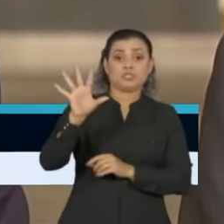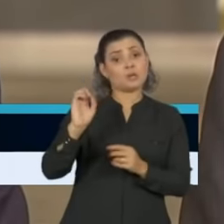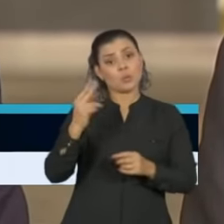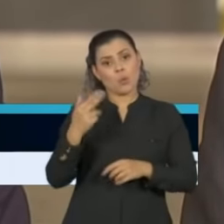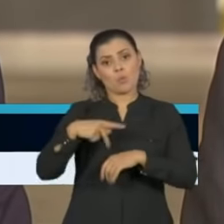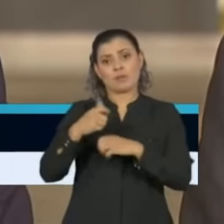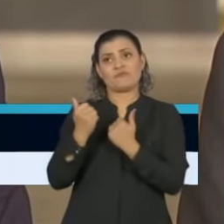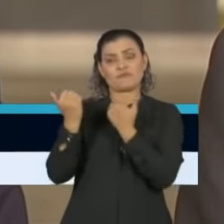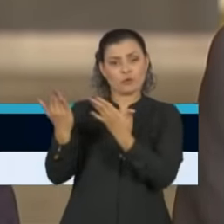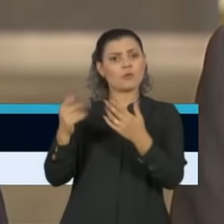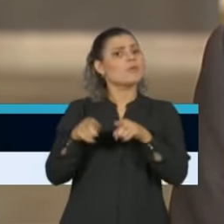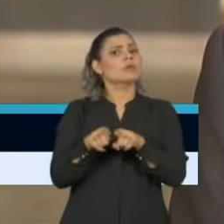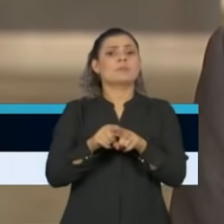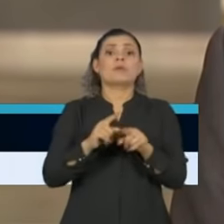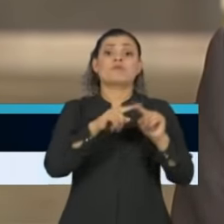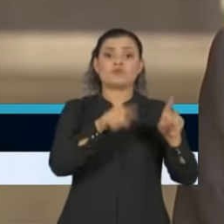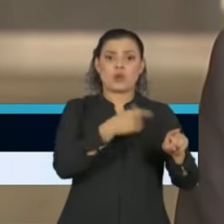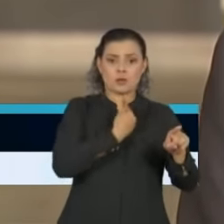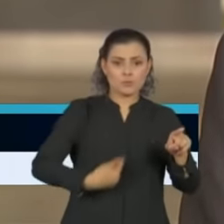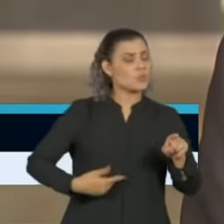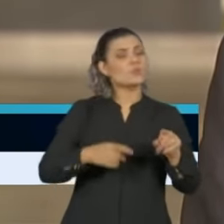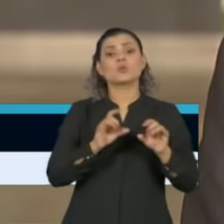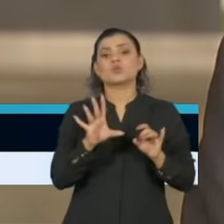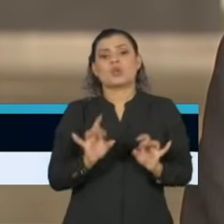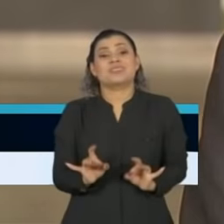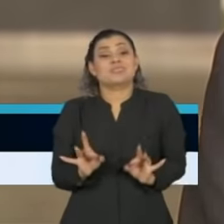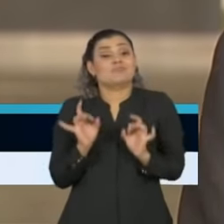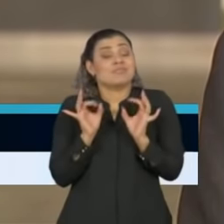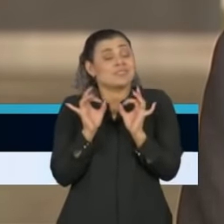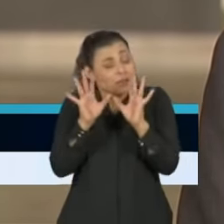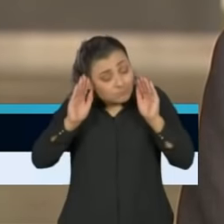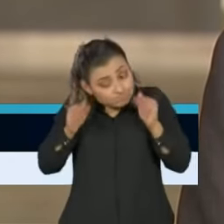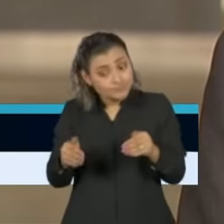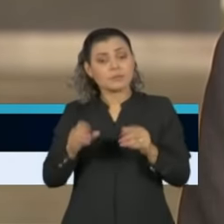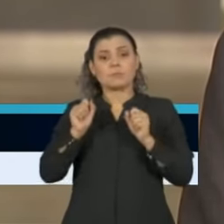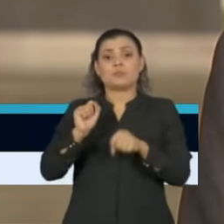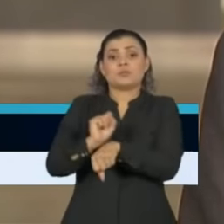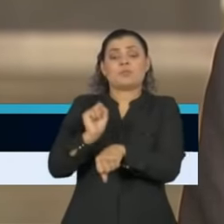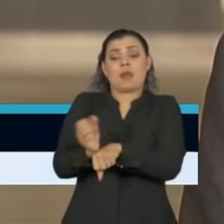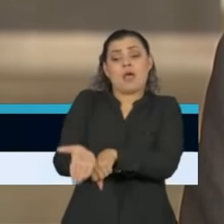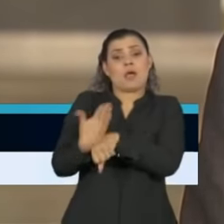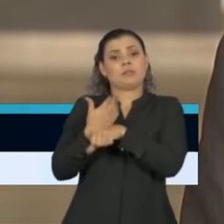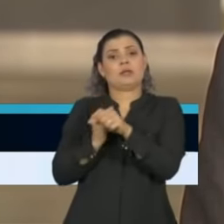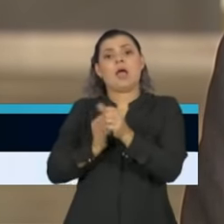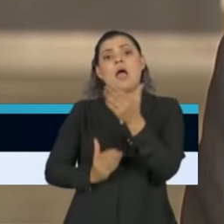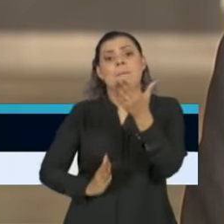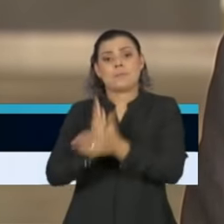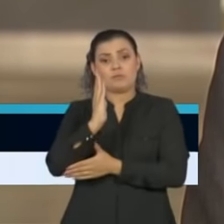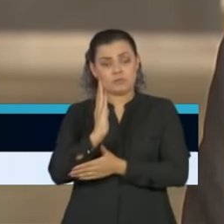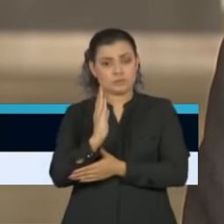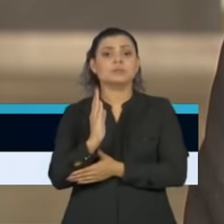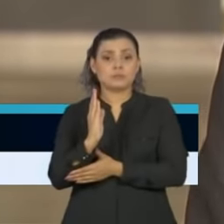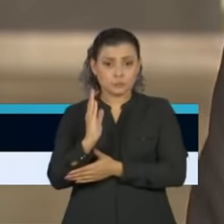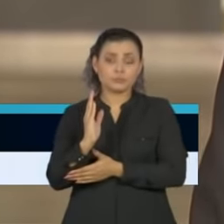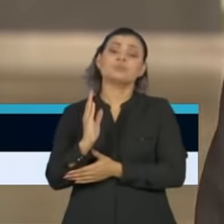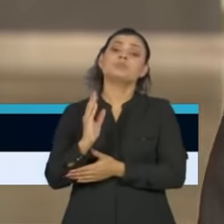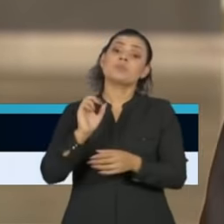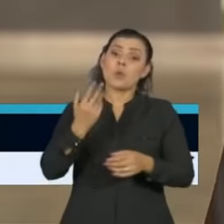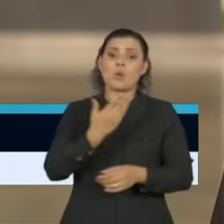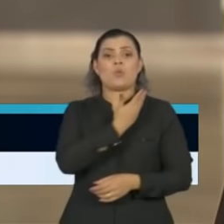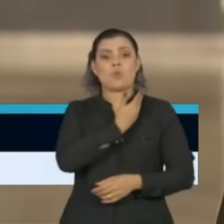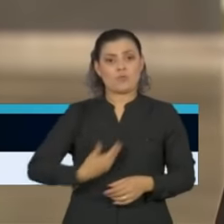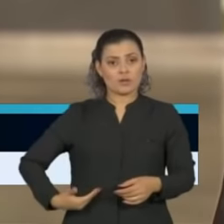casos emergenciais e casos especiais, que deverão ter a aprovação do vice-governador do Estado ou do governador